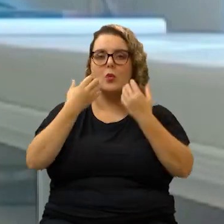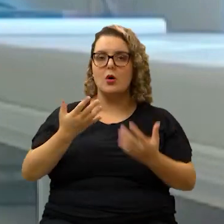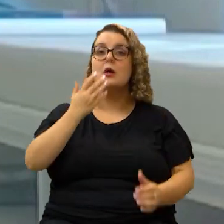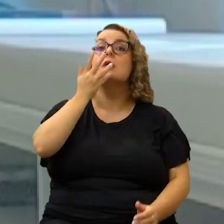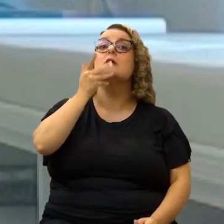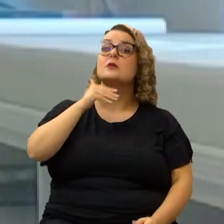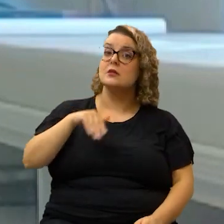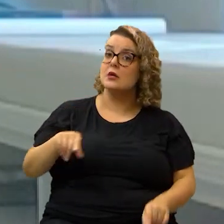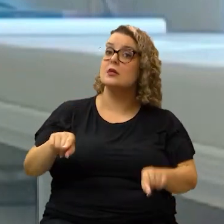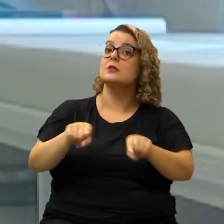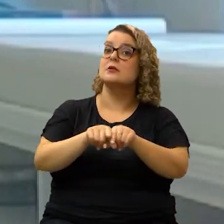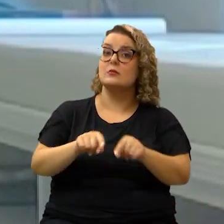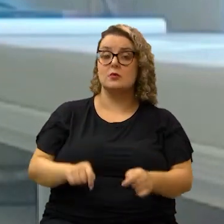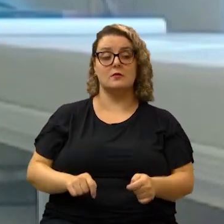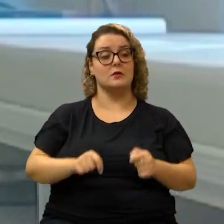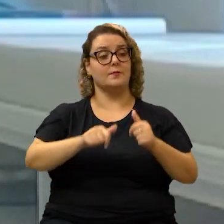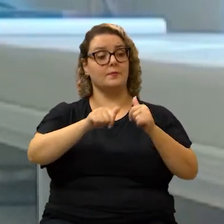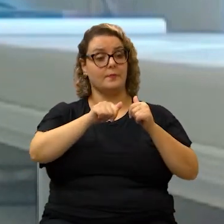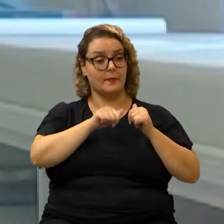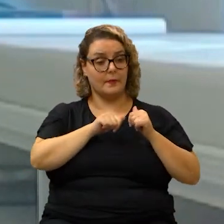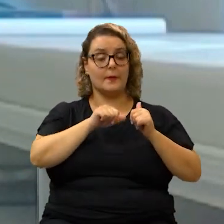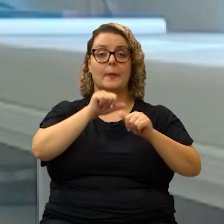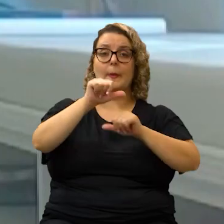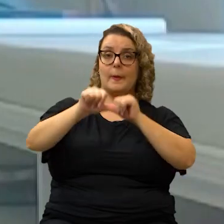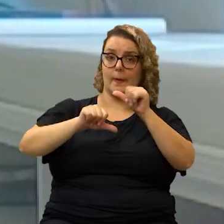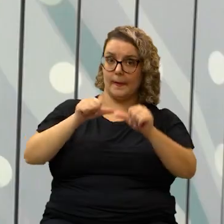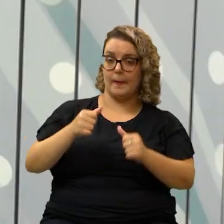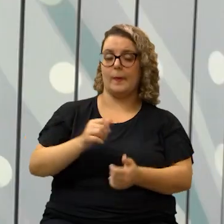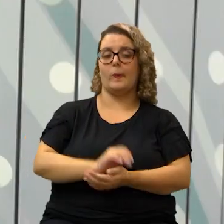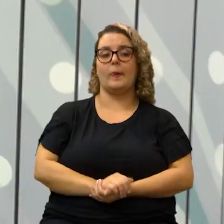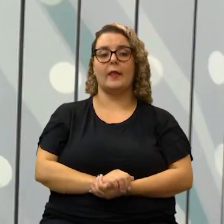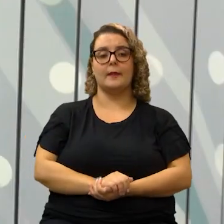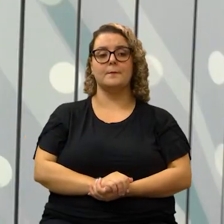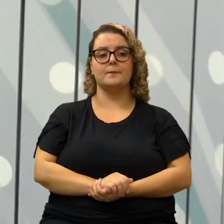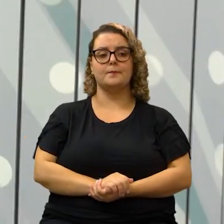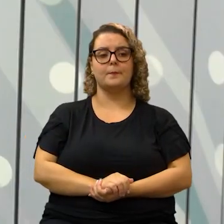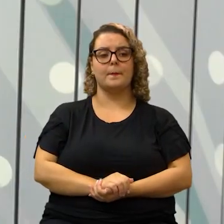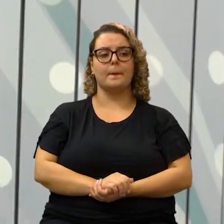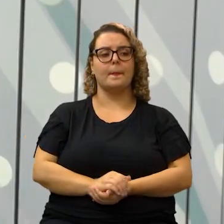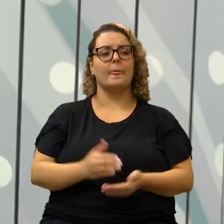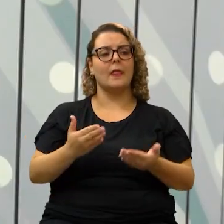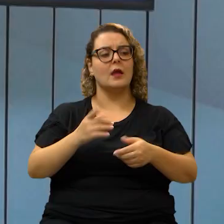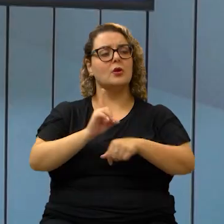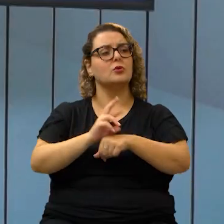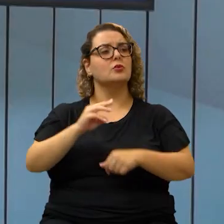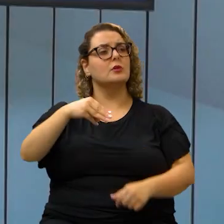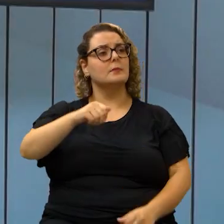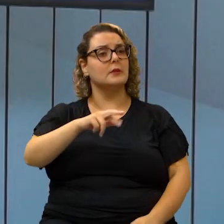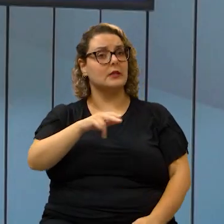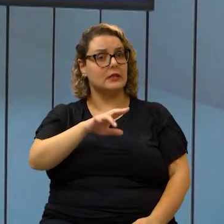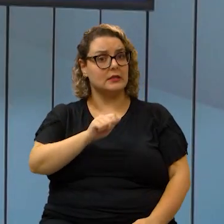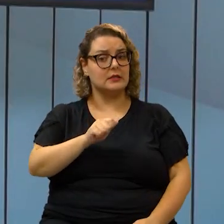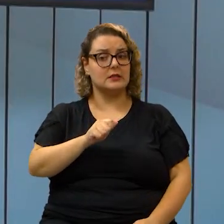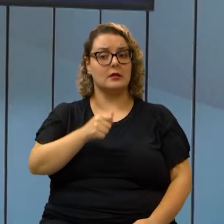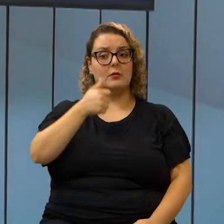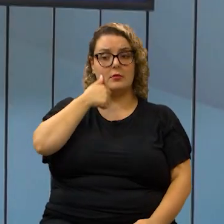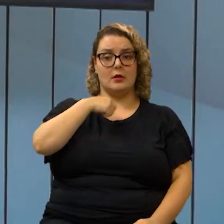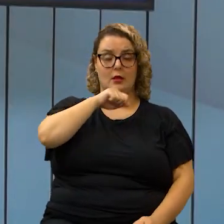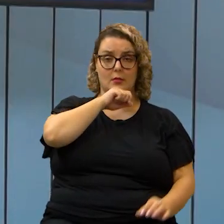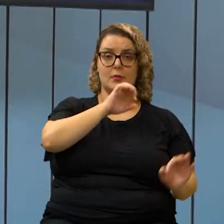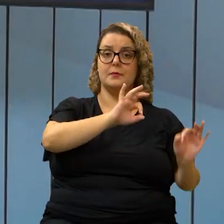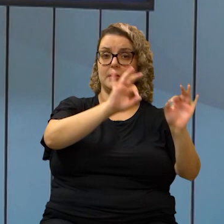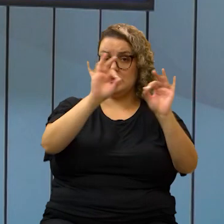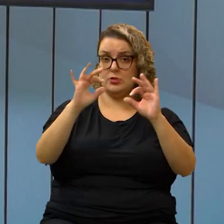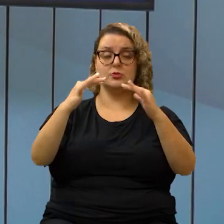se beneficiar dessas mudanças. Agora, doutora Marisa, para as mamães que estão nos acompanhando, assistindo